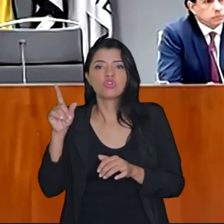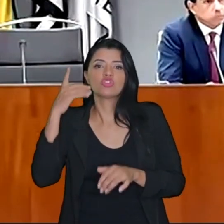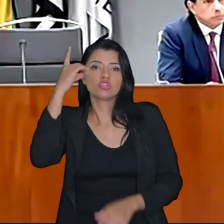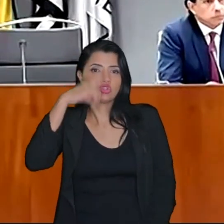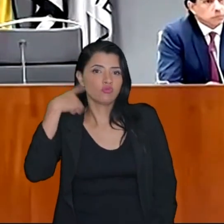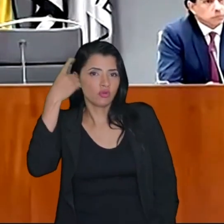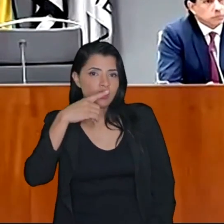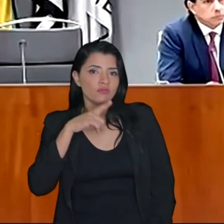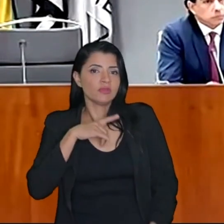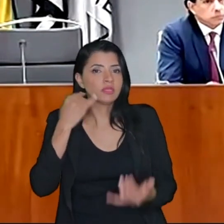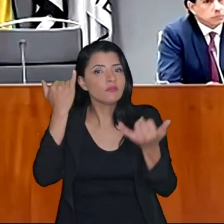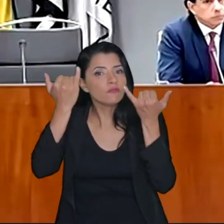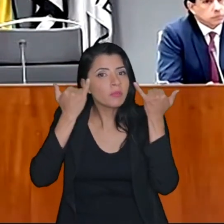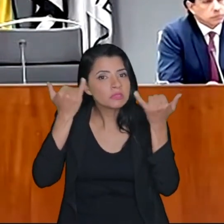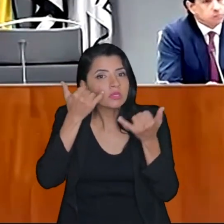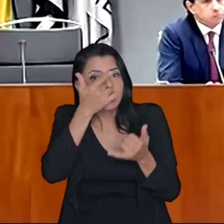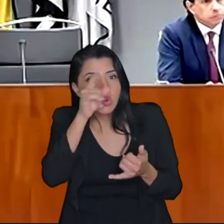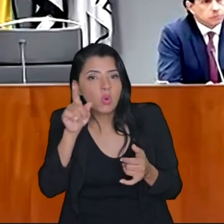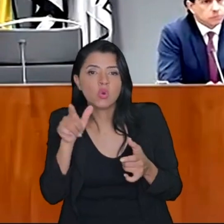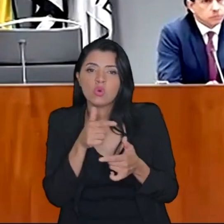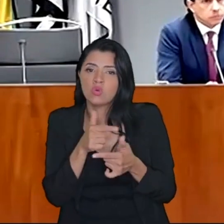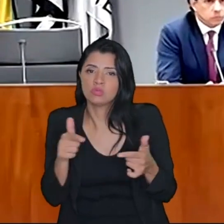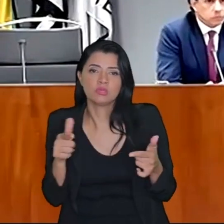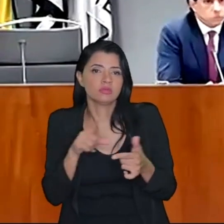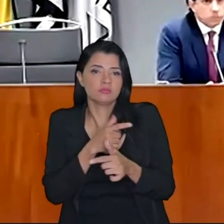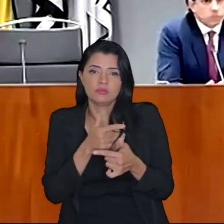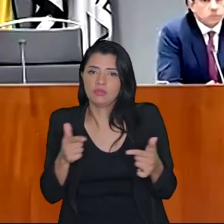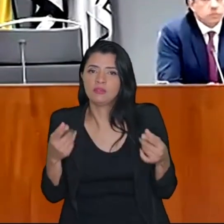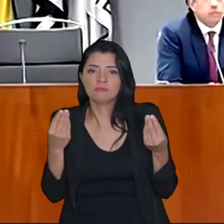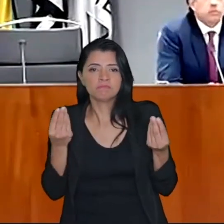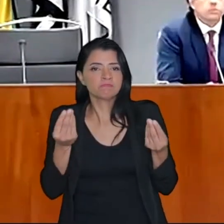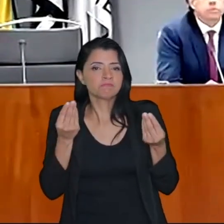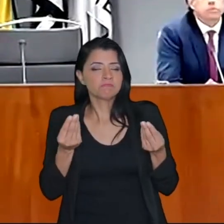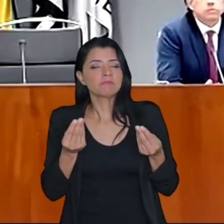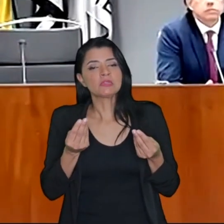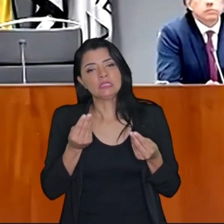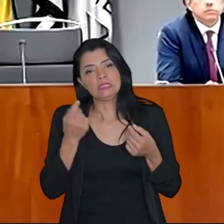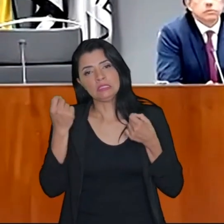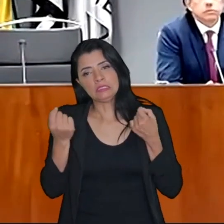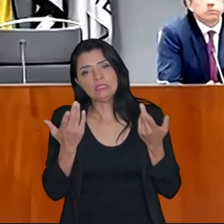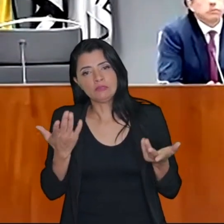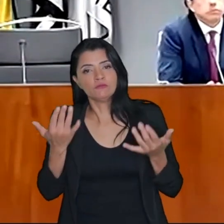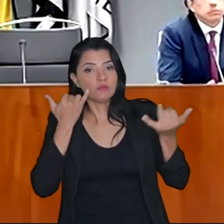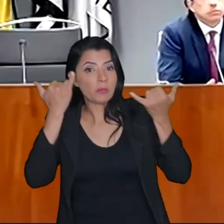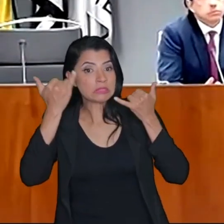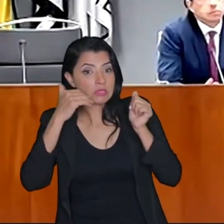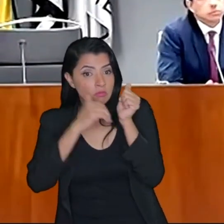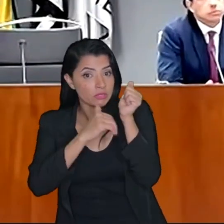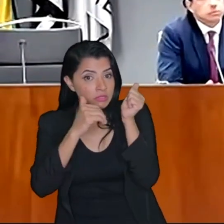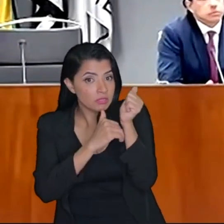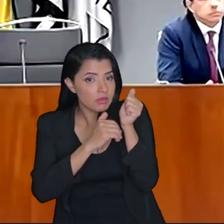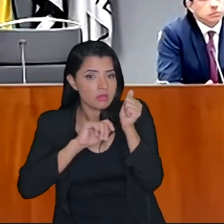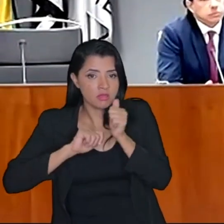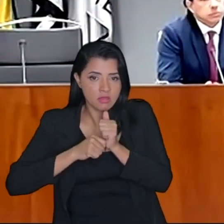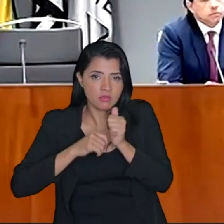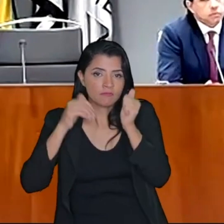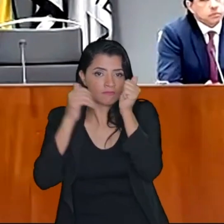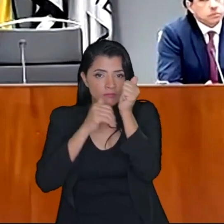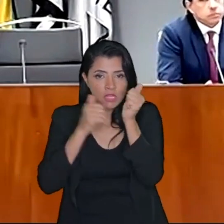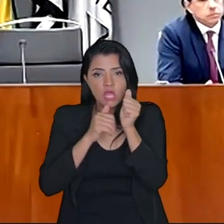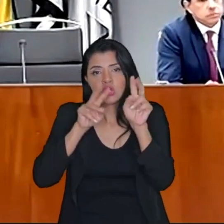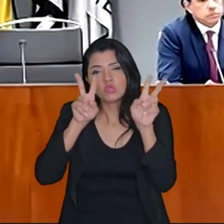terá informações que as outras partes não têm, eventualmente informações sigilosas, eventualmente informações